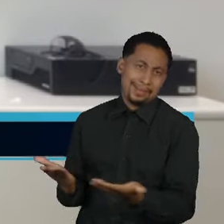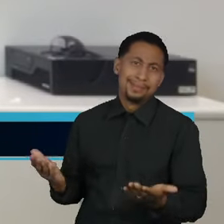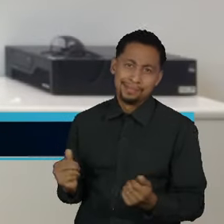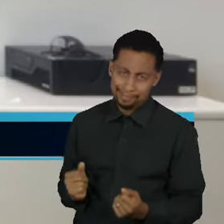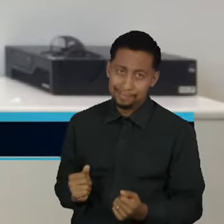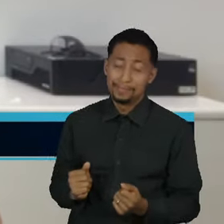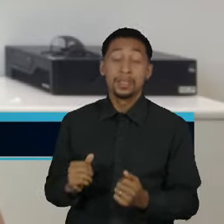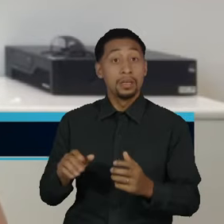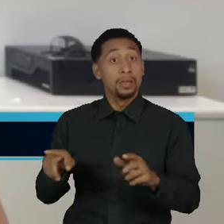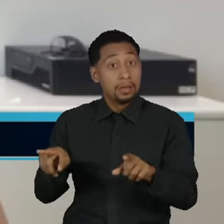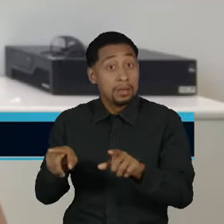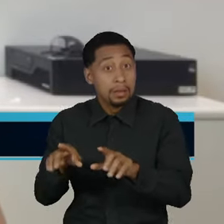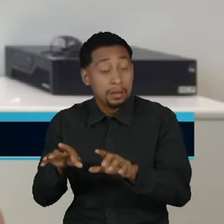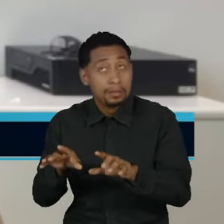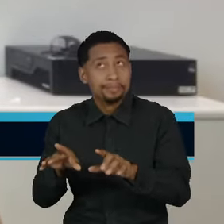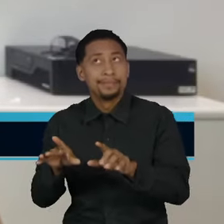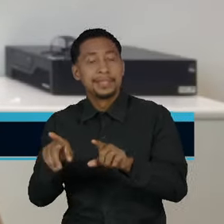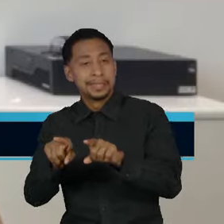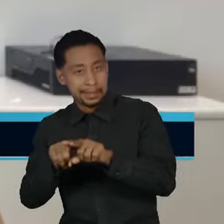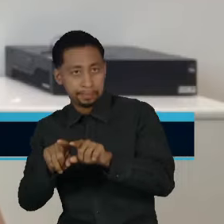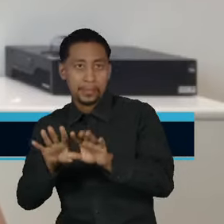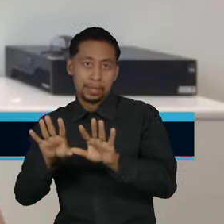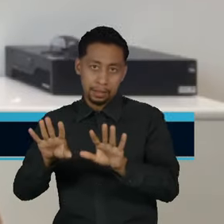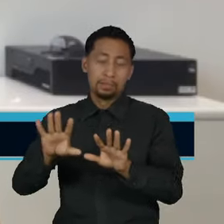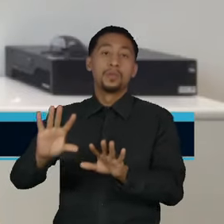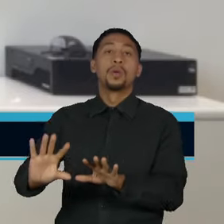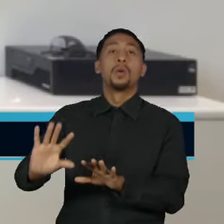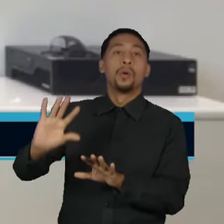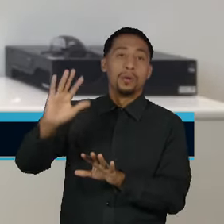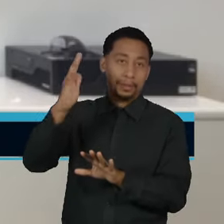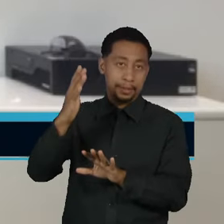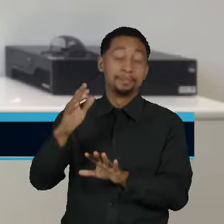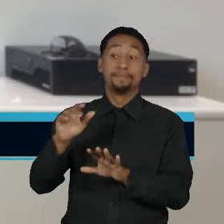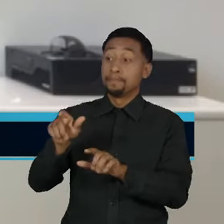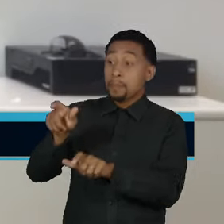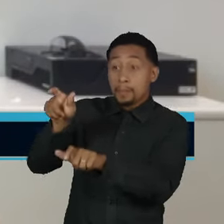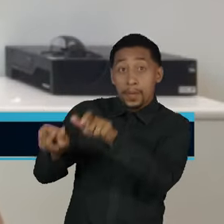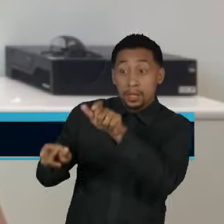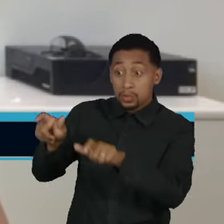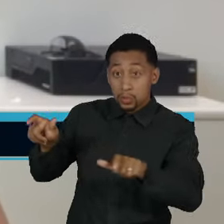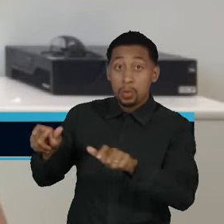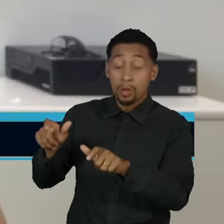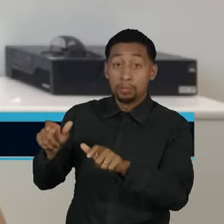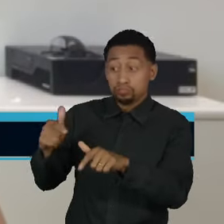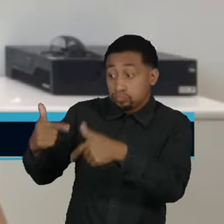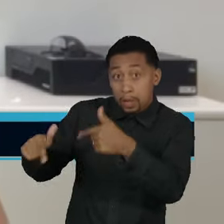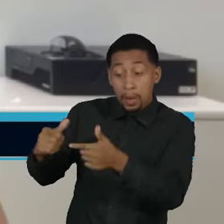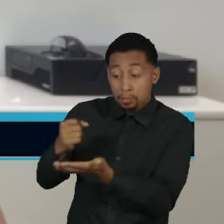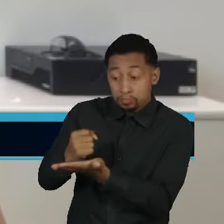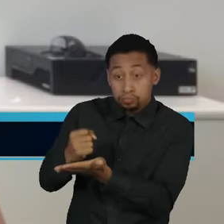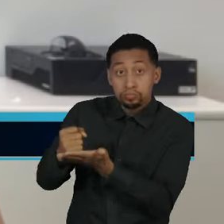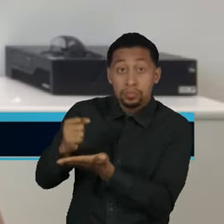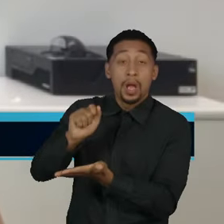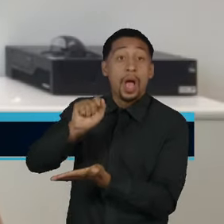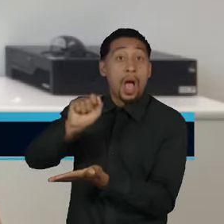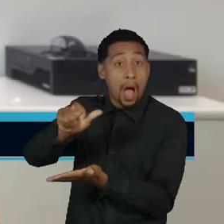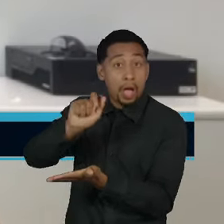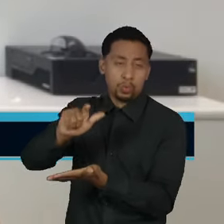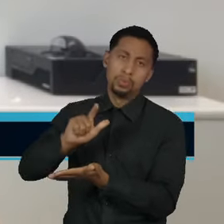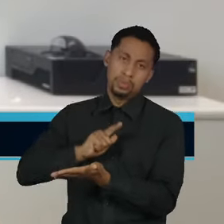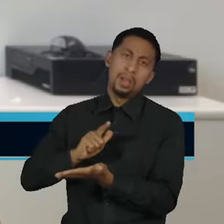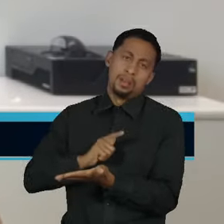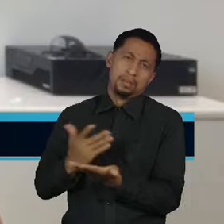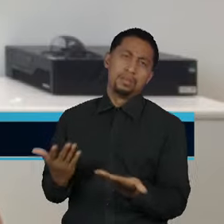a manutenção da expansão do número de trabalhadores com carteira assinada no setor